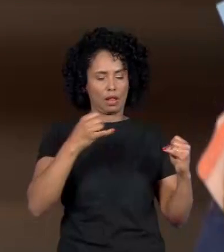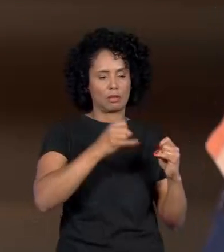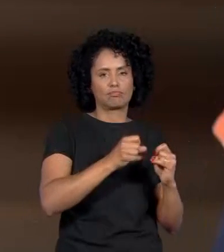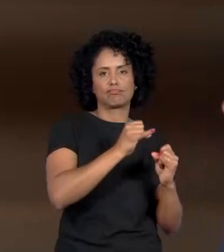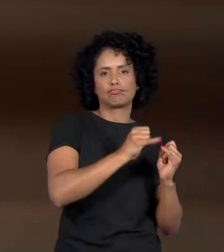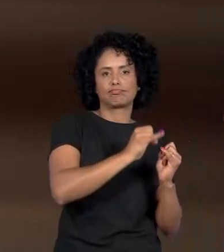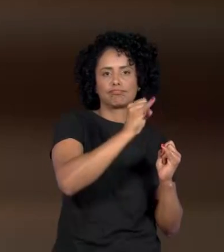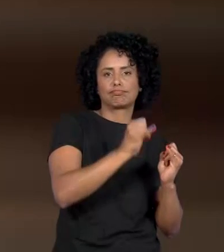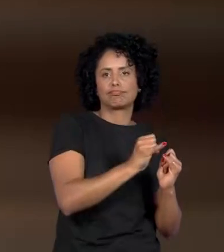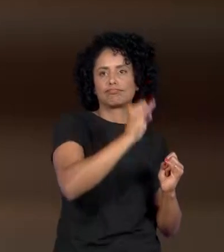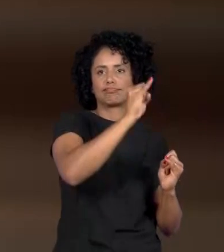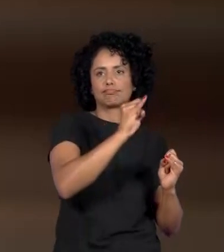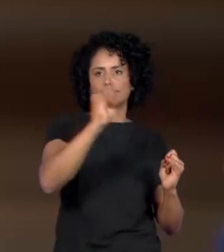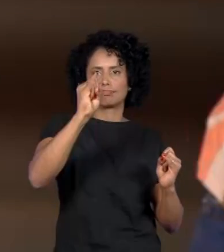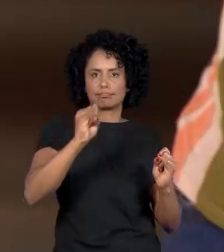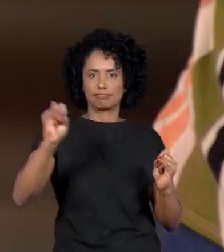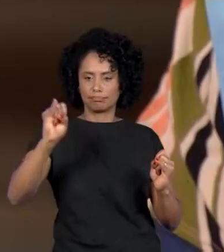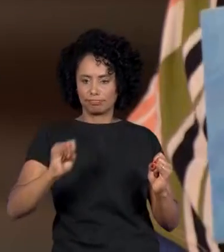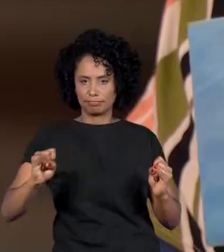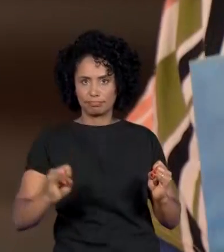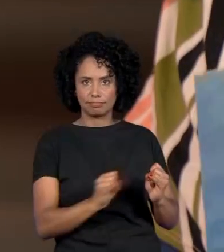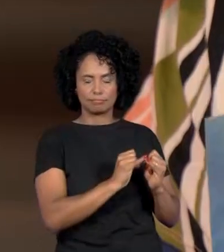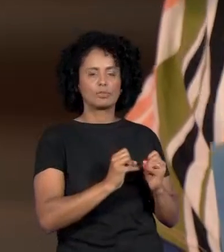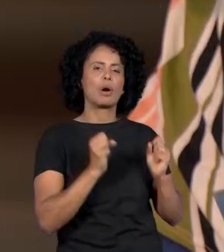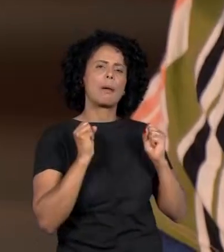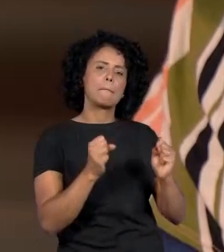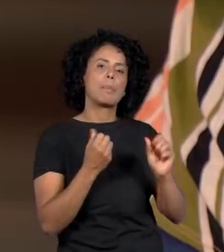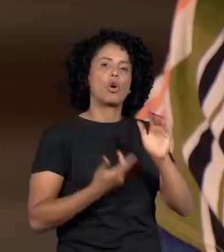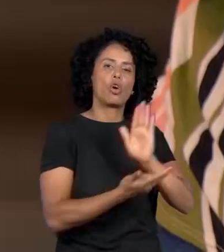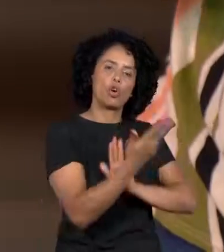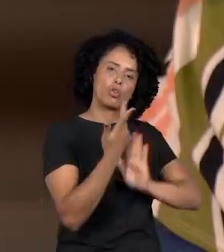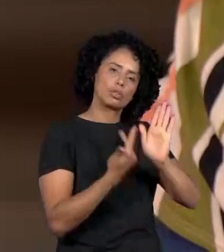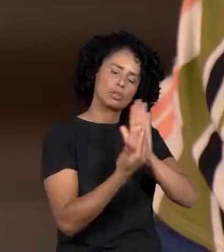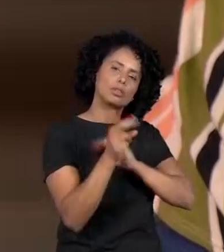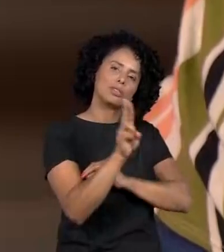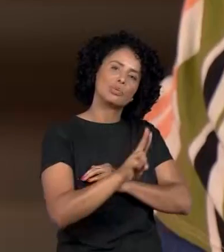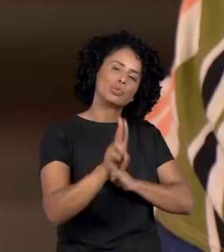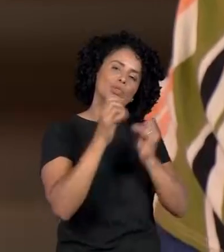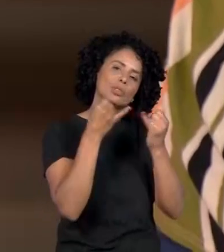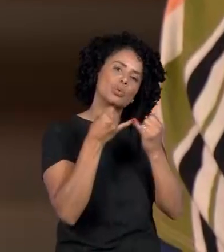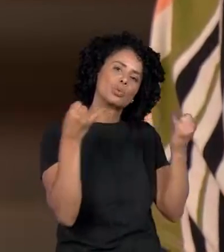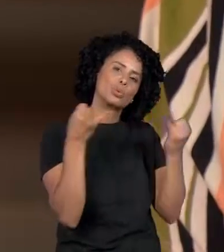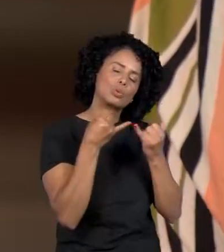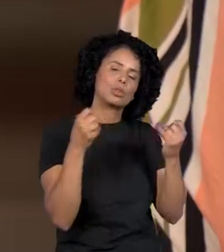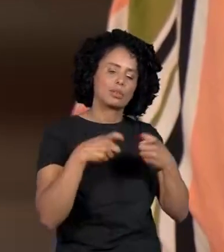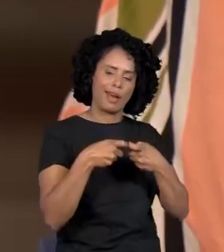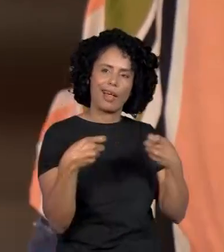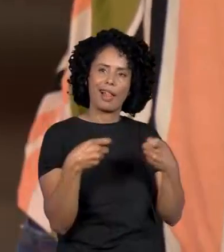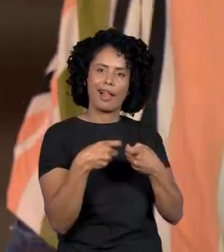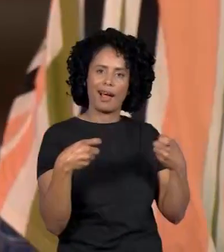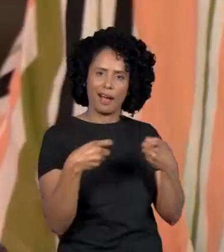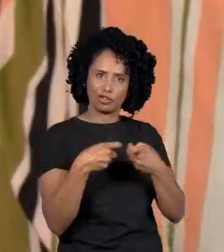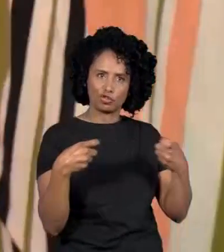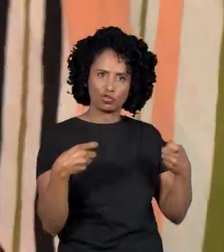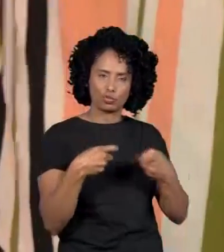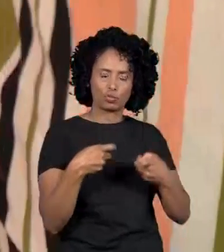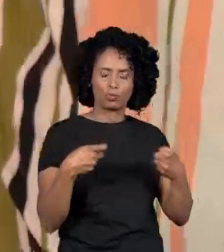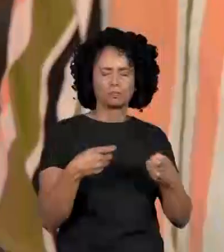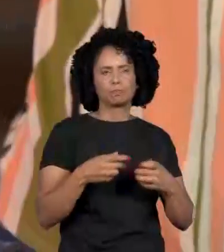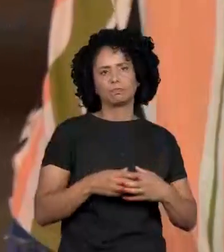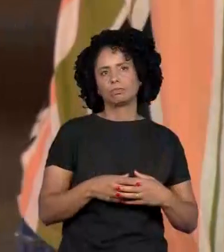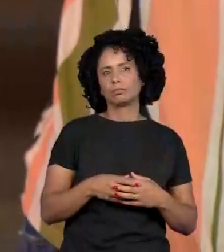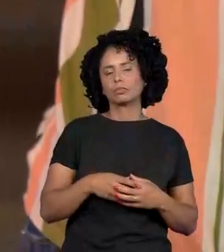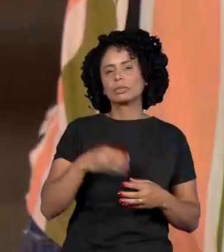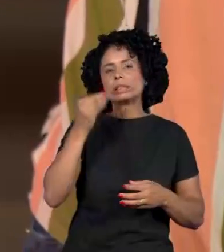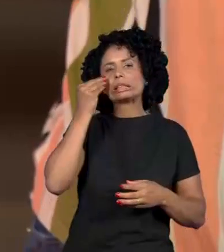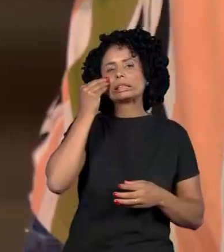de garrafa num papelão. A gente pode desenhar figuras utilizando uma liguinha, um elástico, tá? Aqui eu tentei